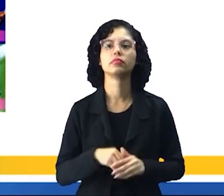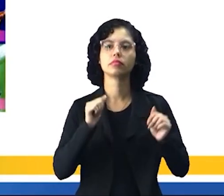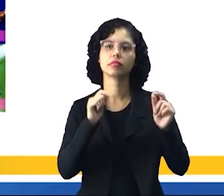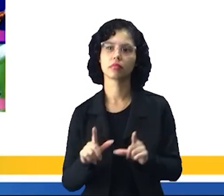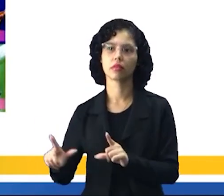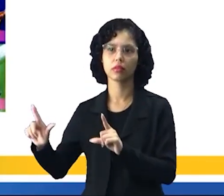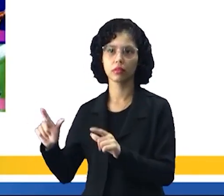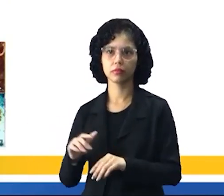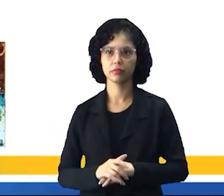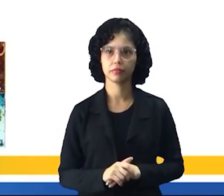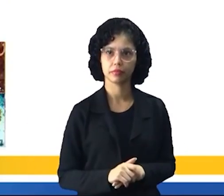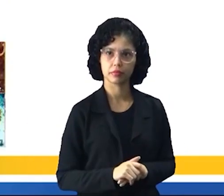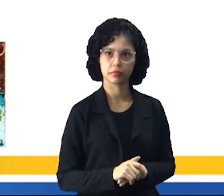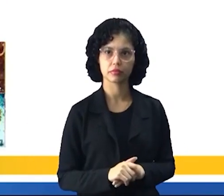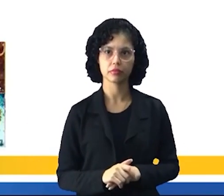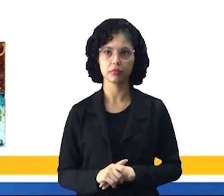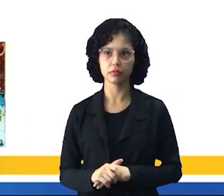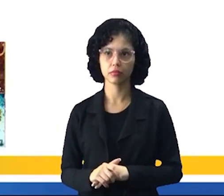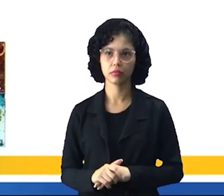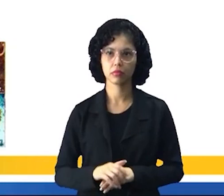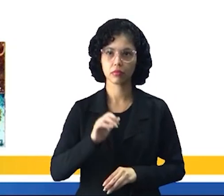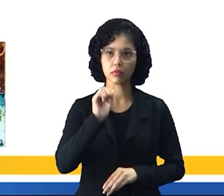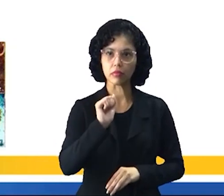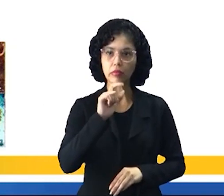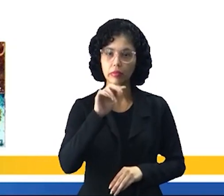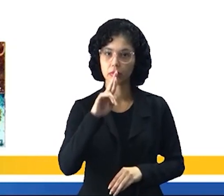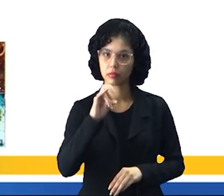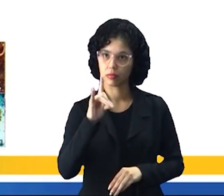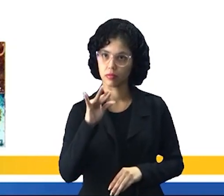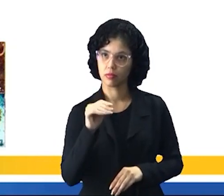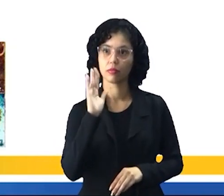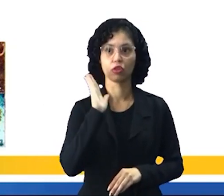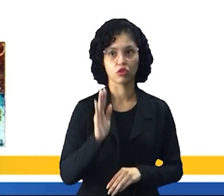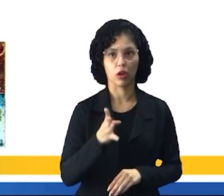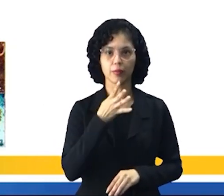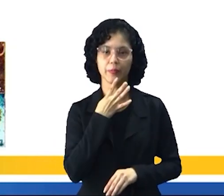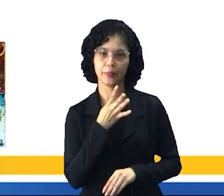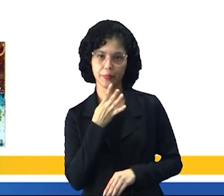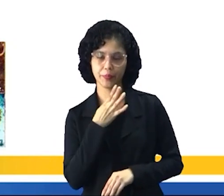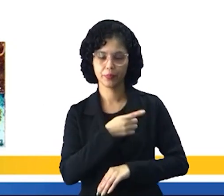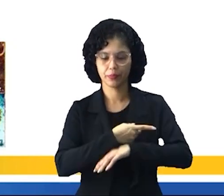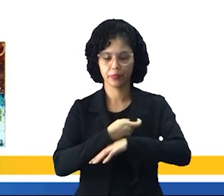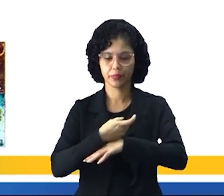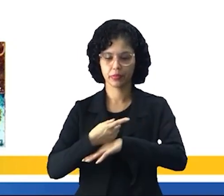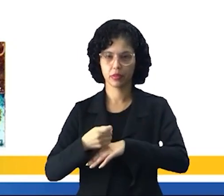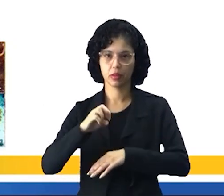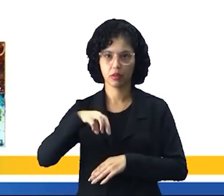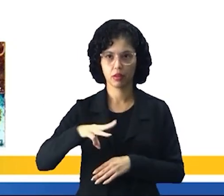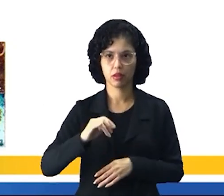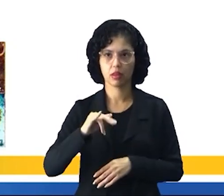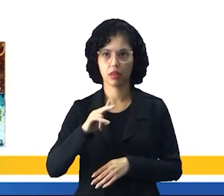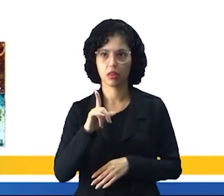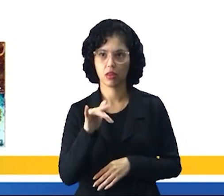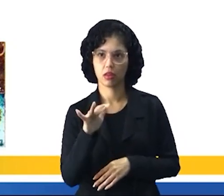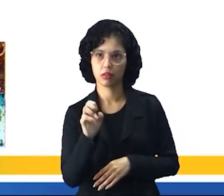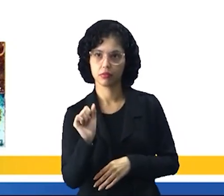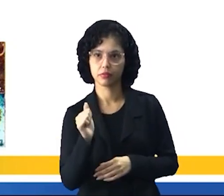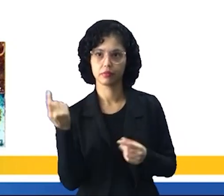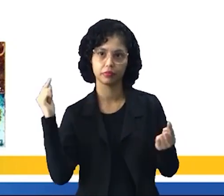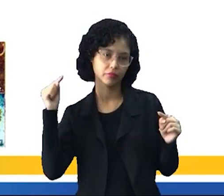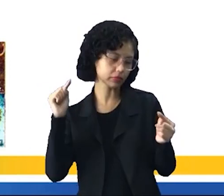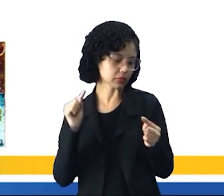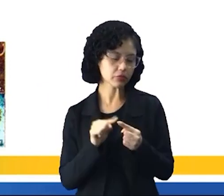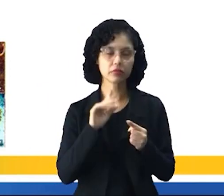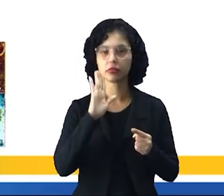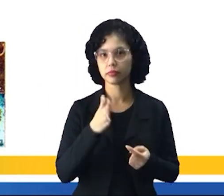slide aqui. A gente vai ter o grupo dos anelídeos, que já são as minhocas, né? Um grupo já parecido,